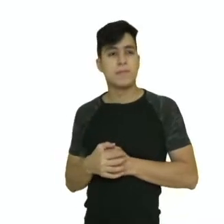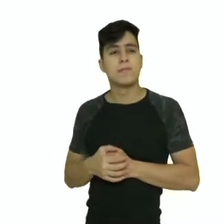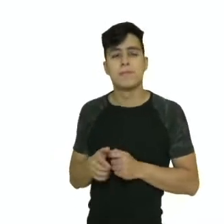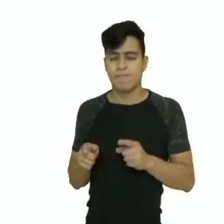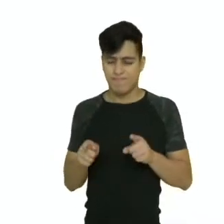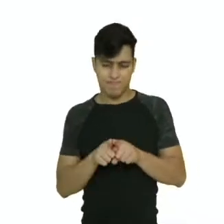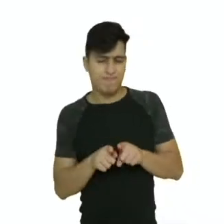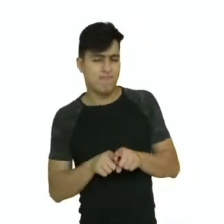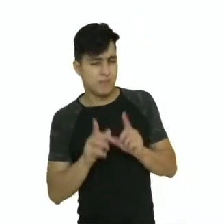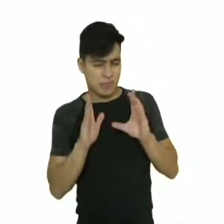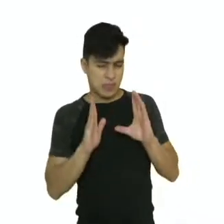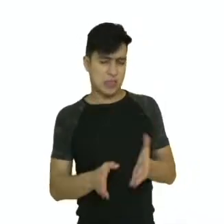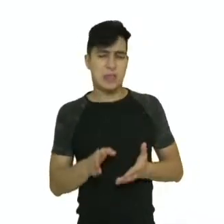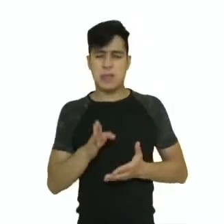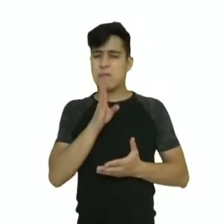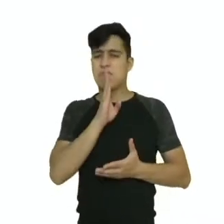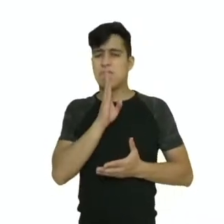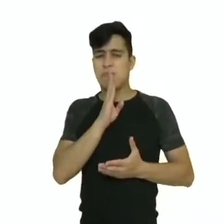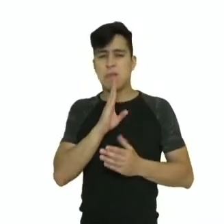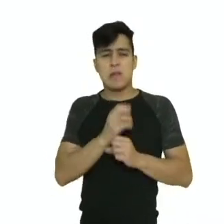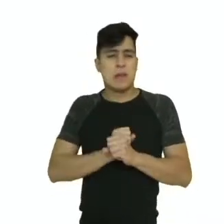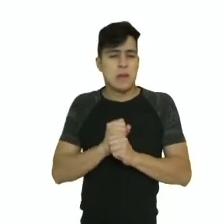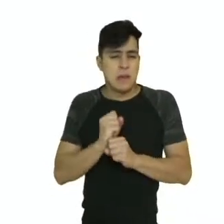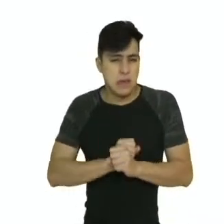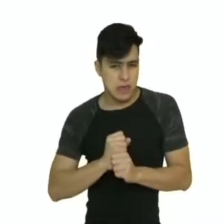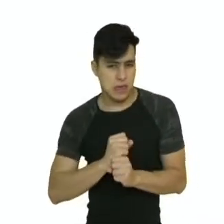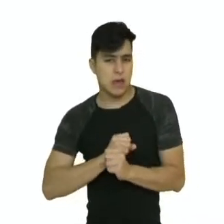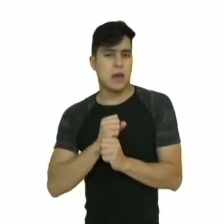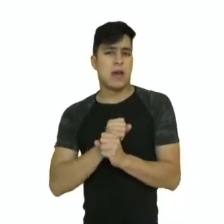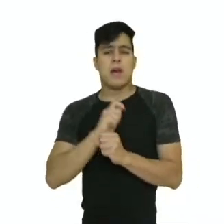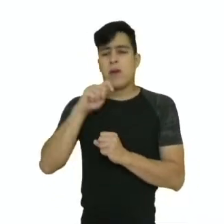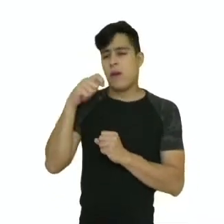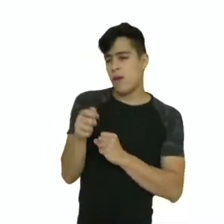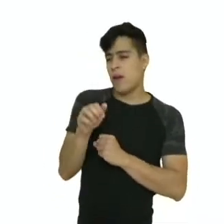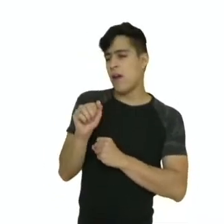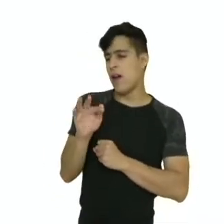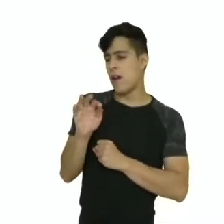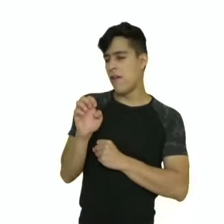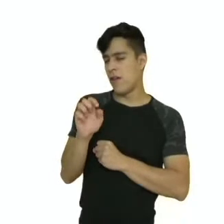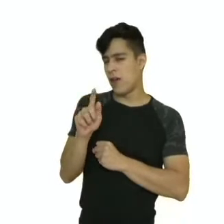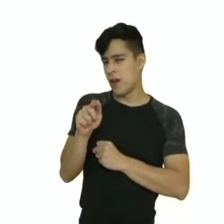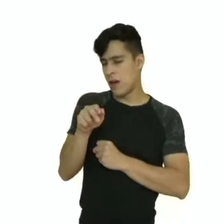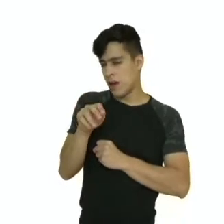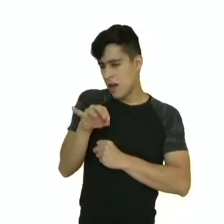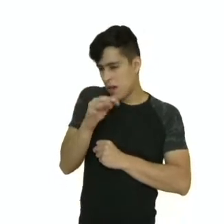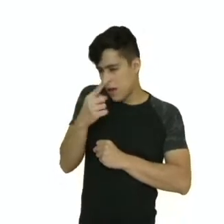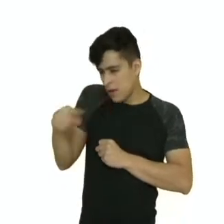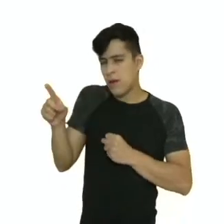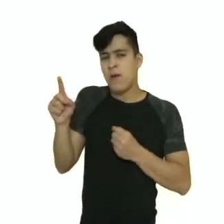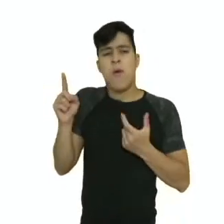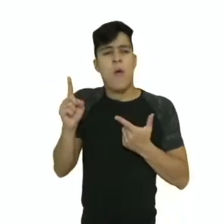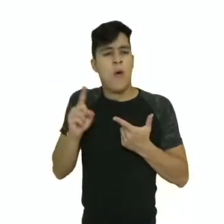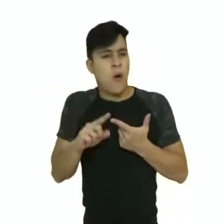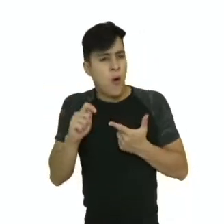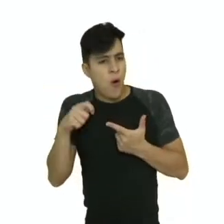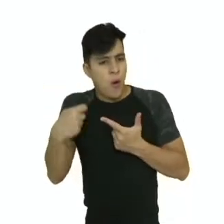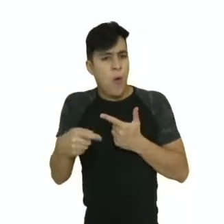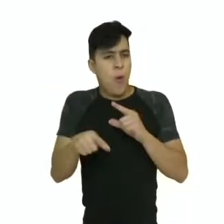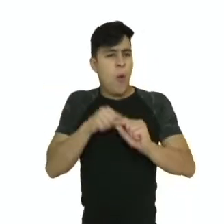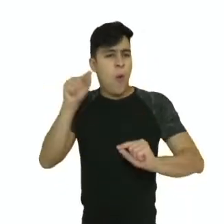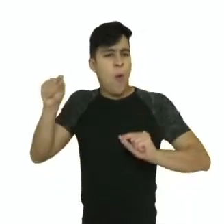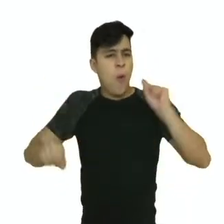que o mundo já conhece há muito tempo, olha só, a questão do Afeganistão, a questão lá também em países